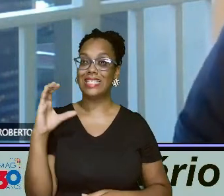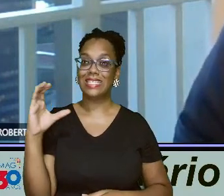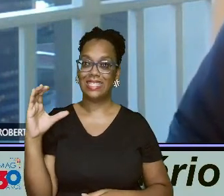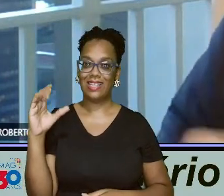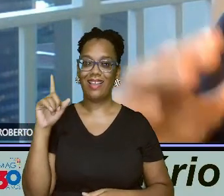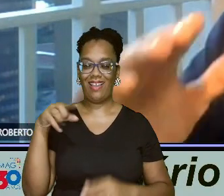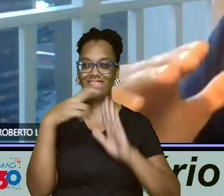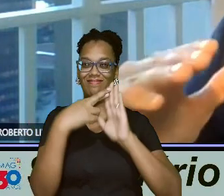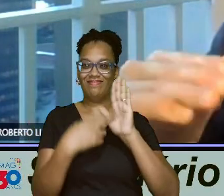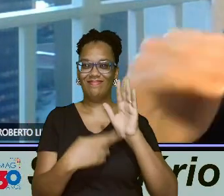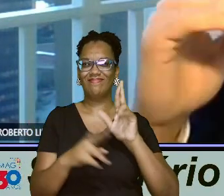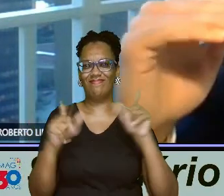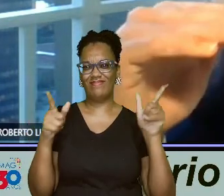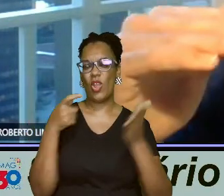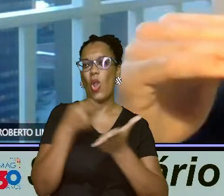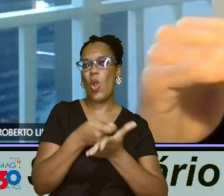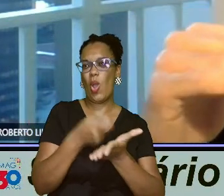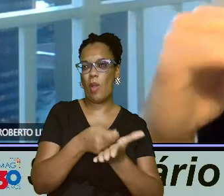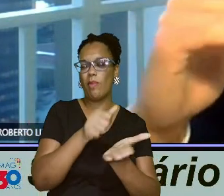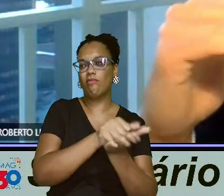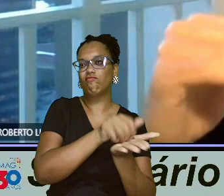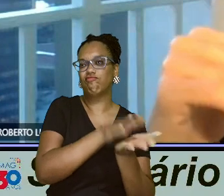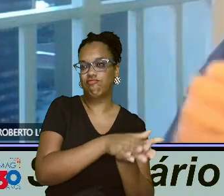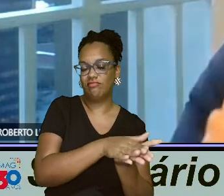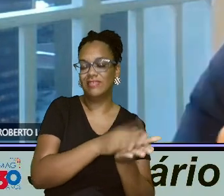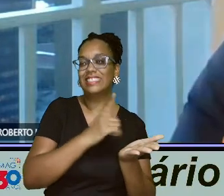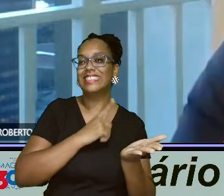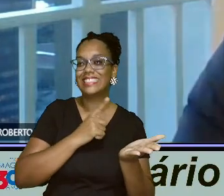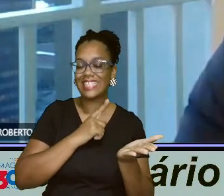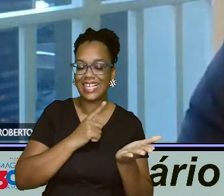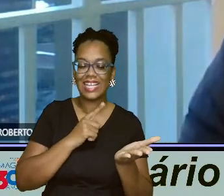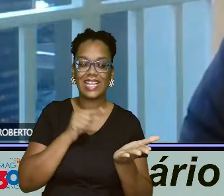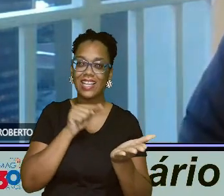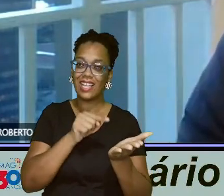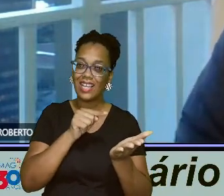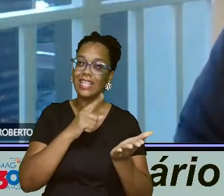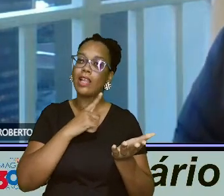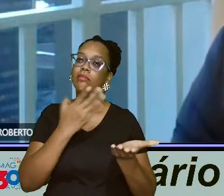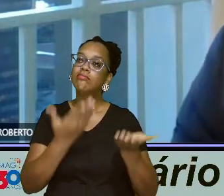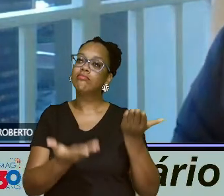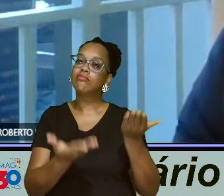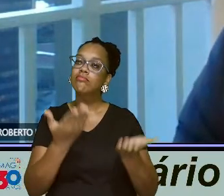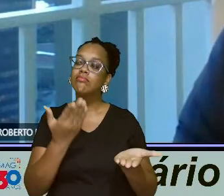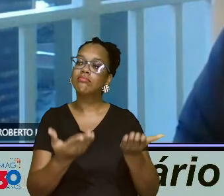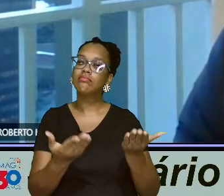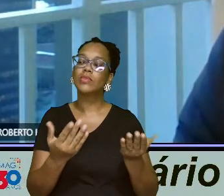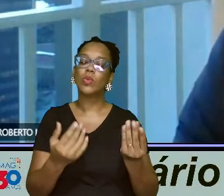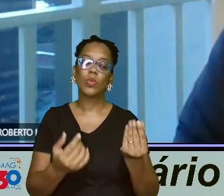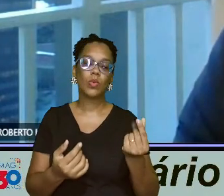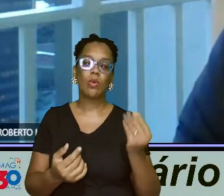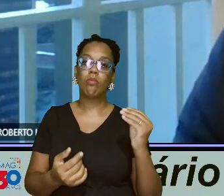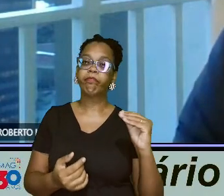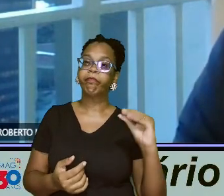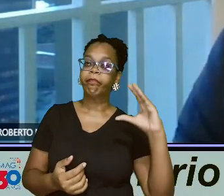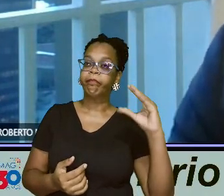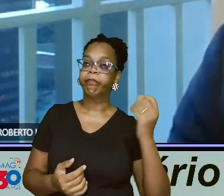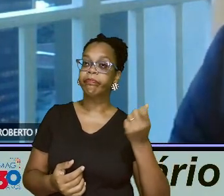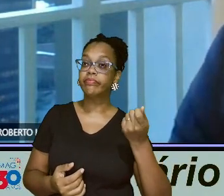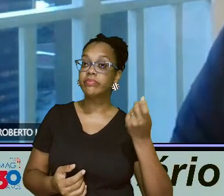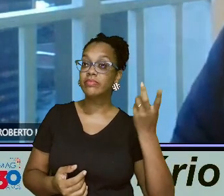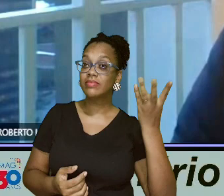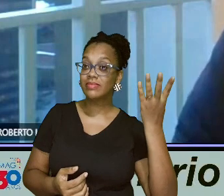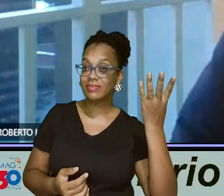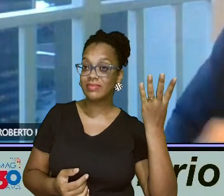Cobrança de Créditos, em que há aí um sopesamento entre o volume, né, do valor